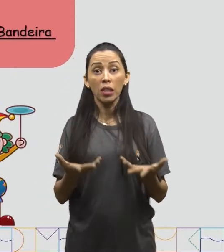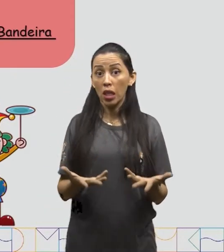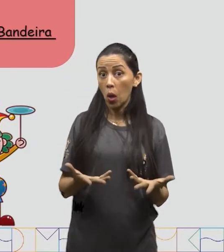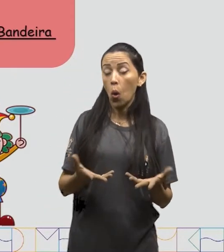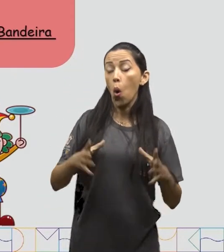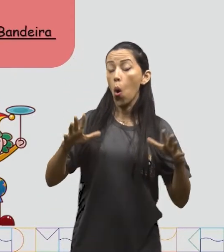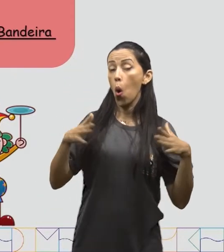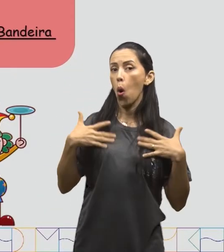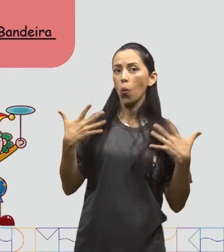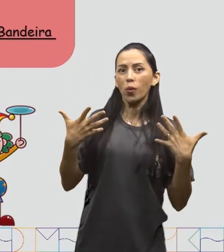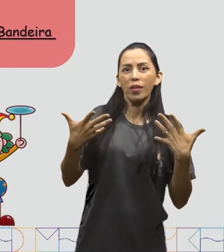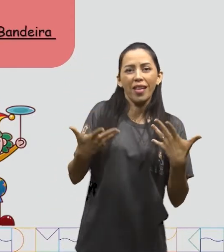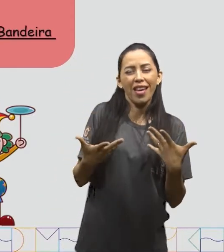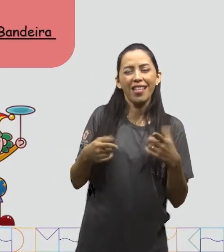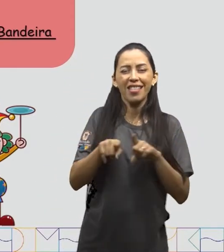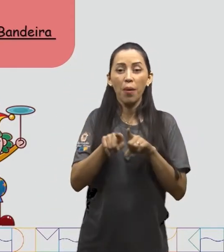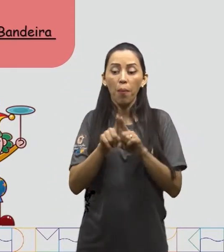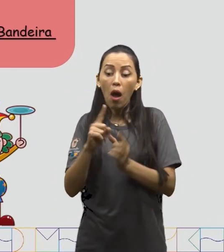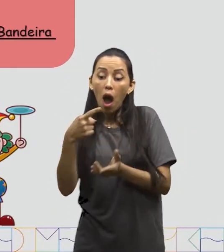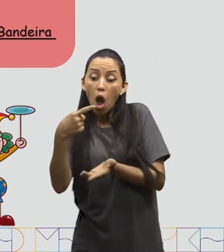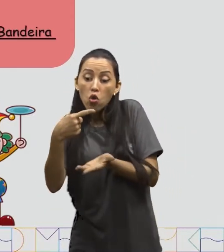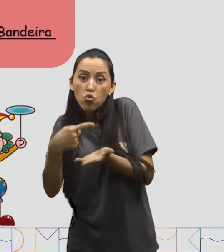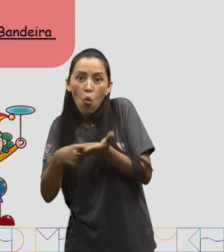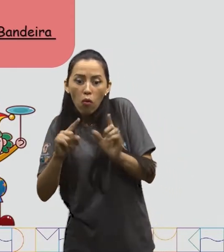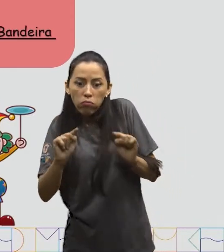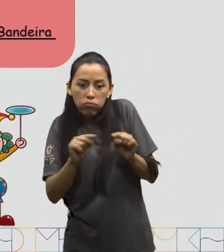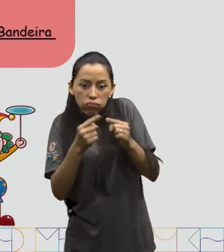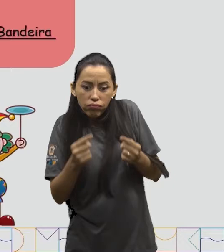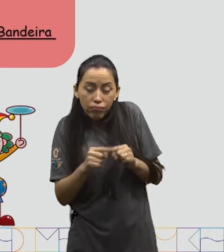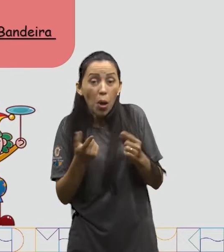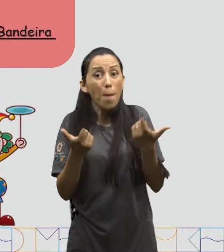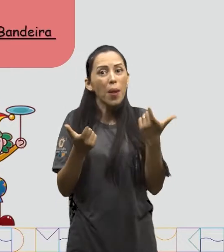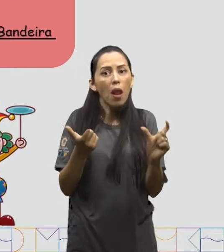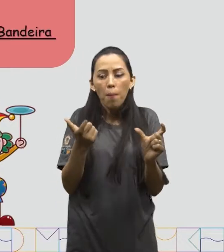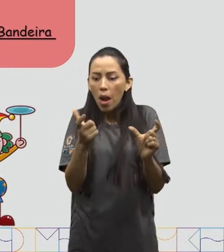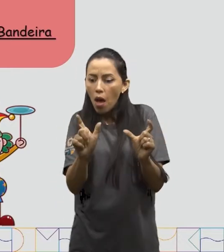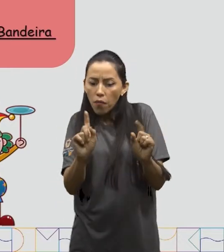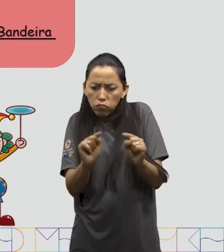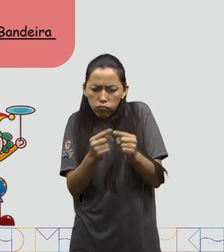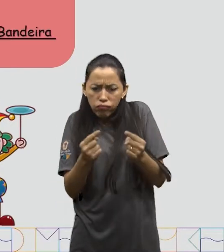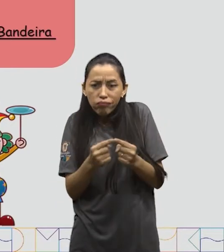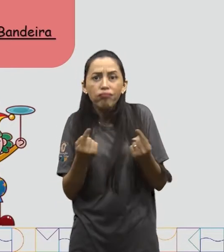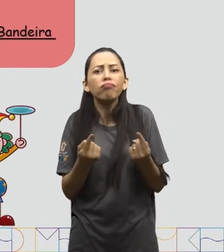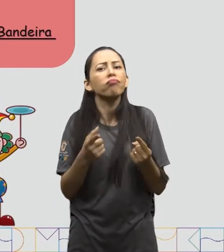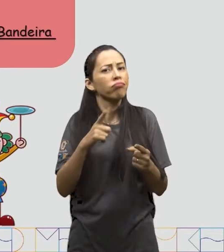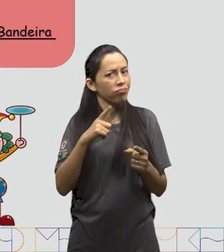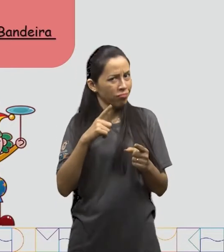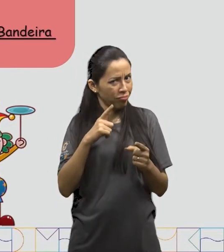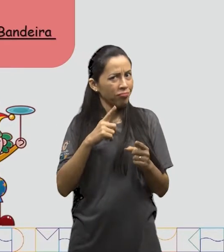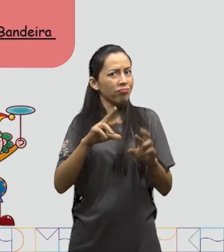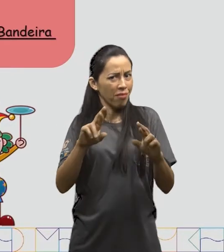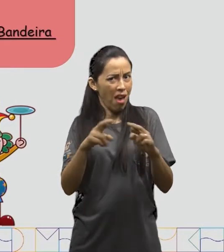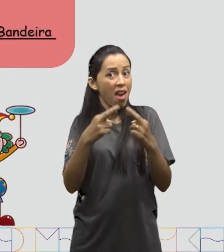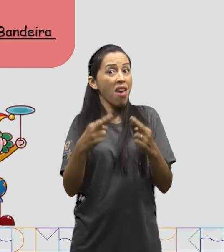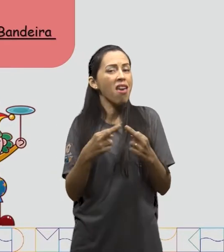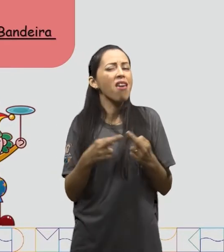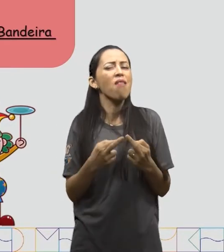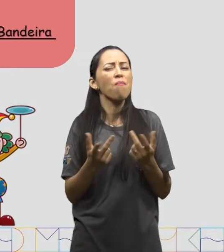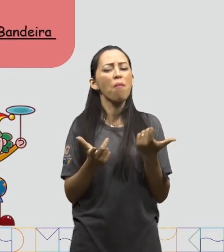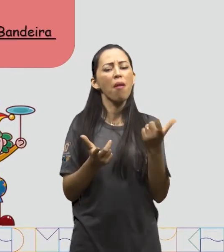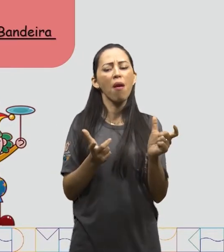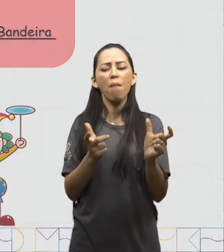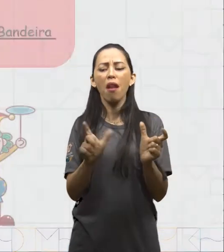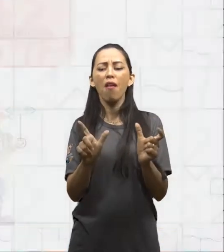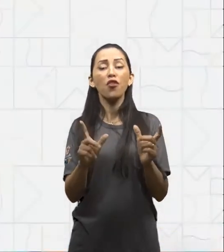tostão, contente e cachorro-quente. O autor utilizou rimas com os sons finais das